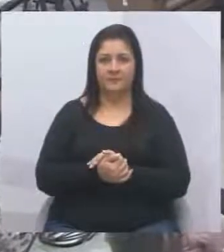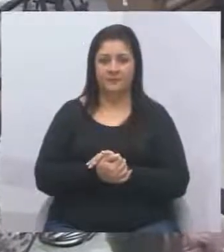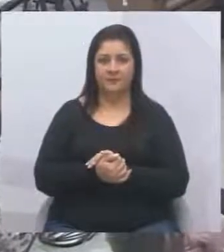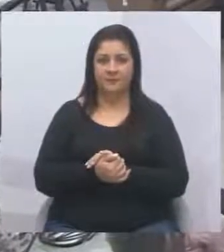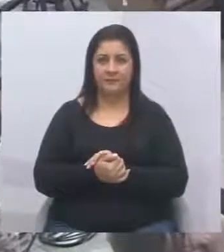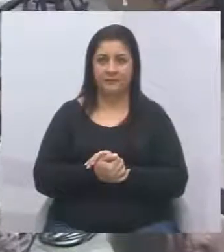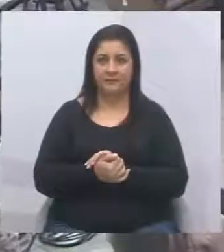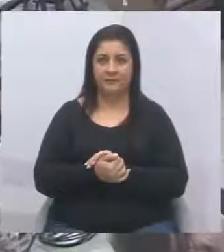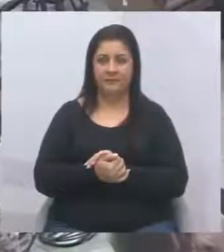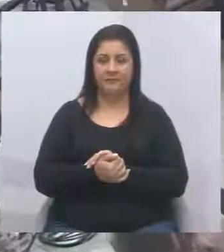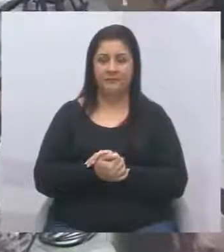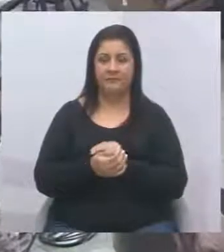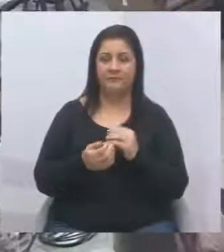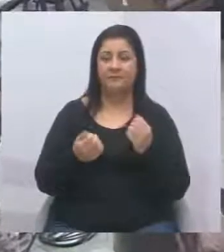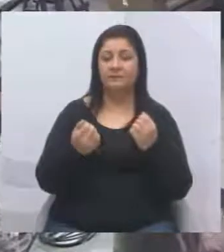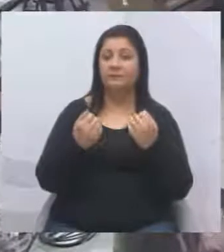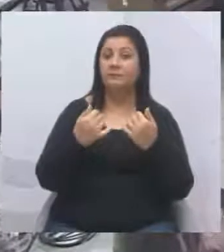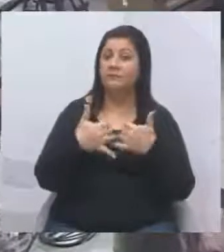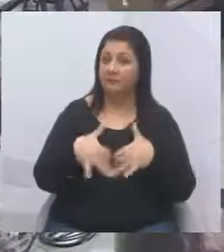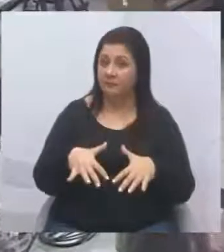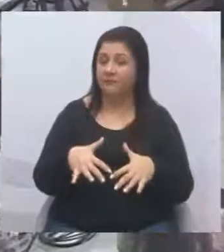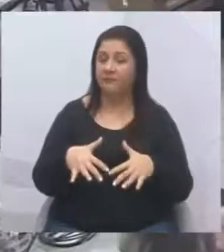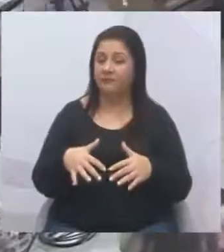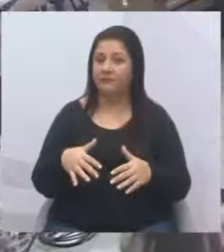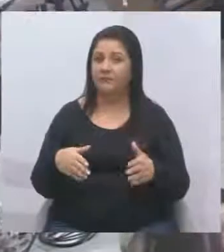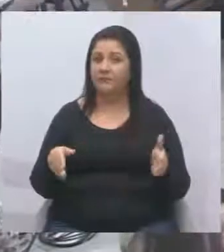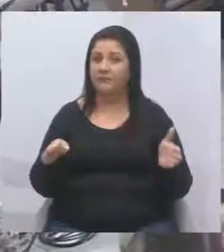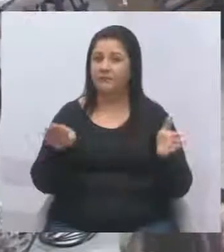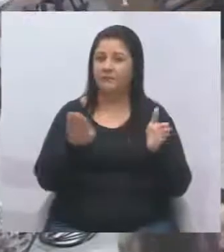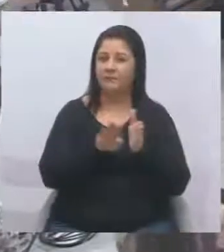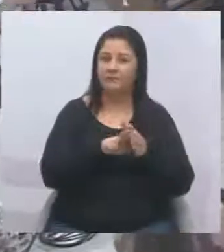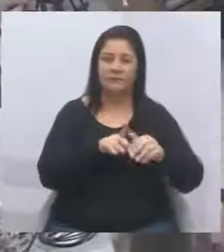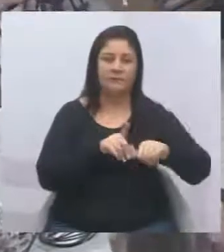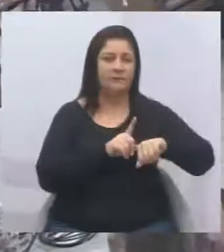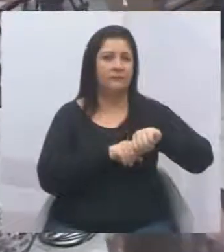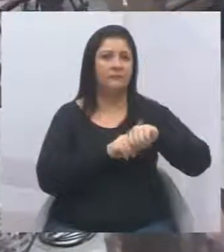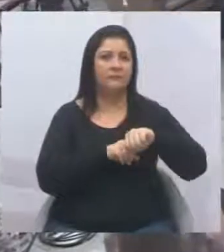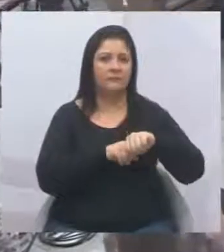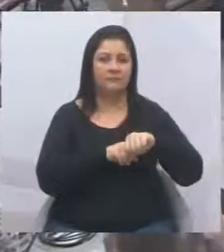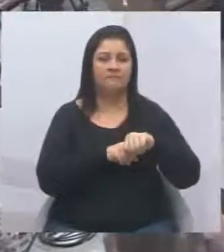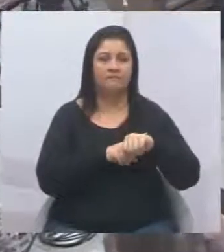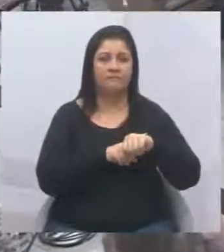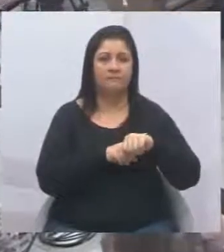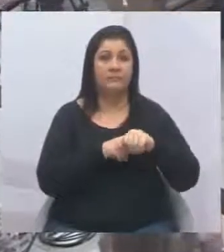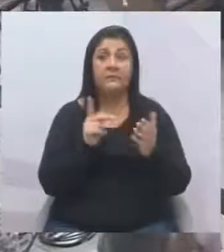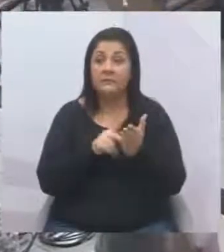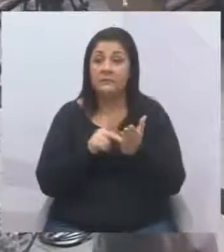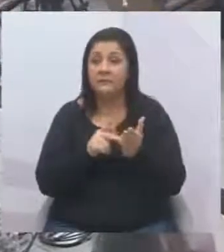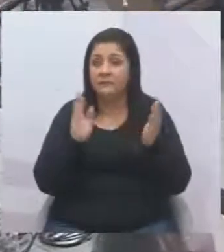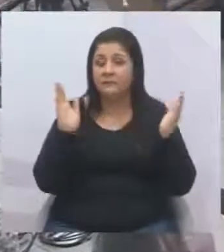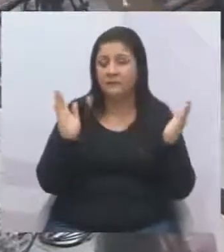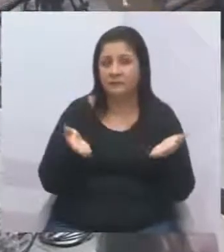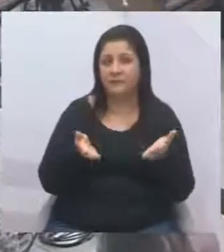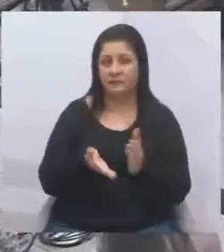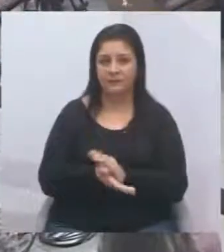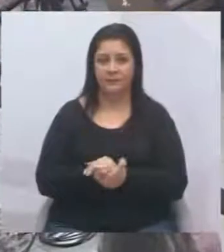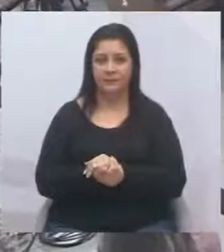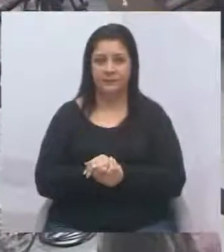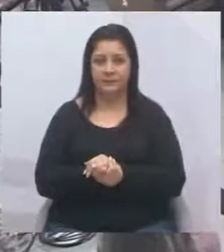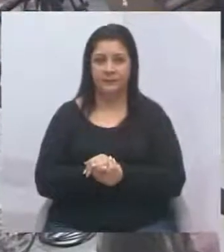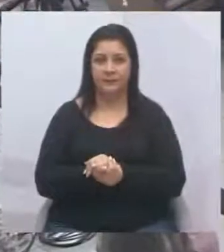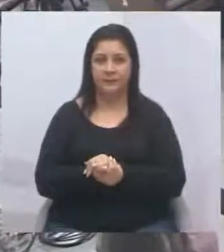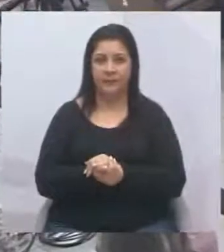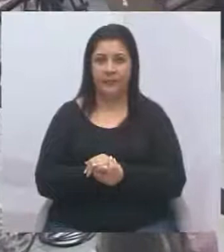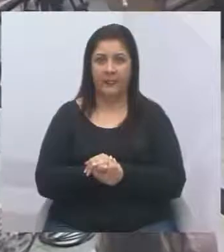No entanto, está chegando a hora, e de fato já chegou, em que